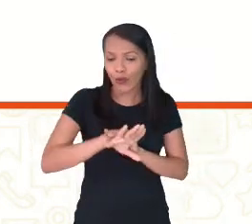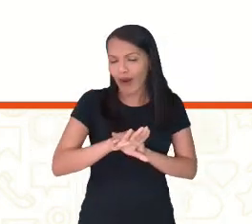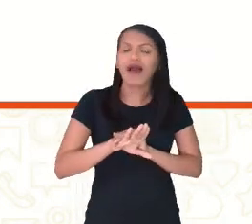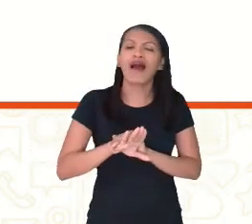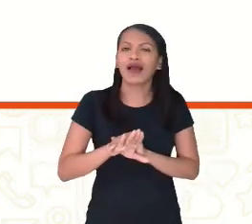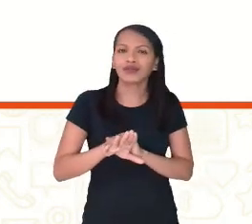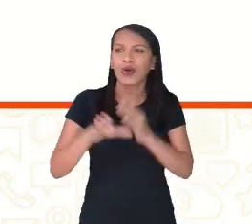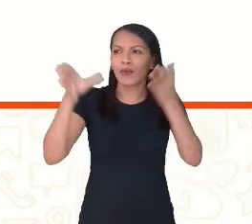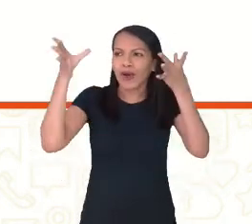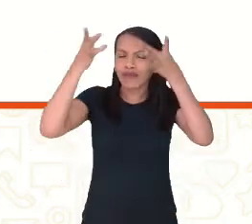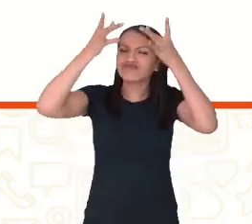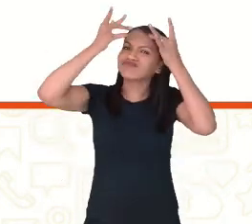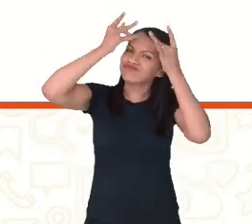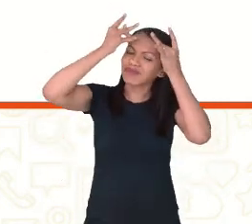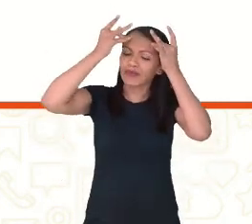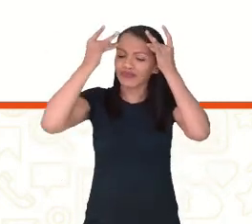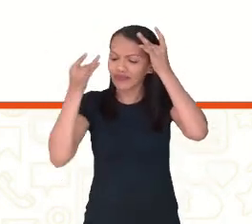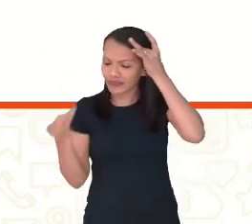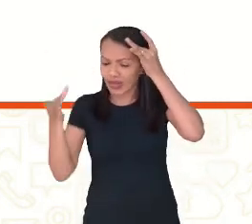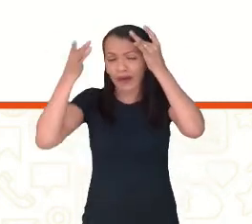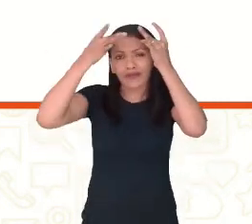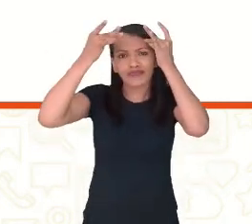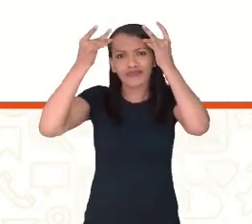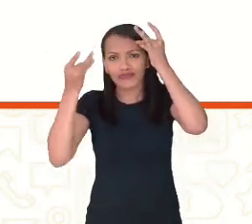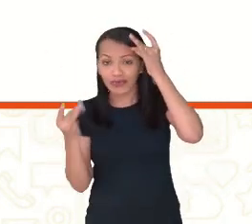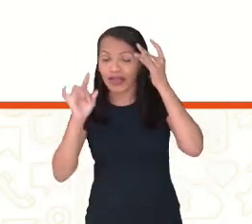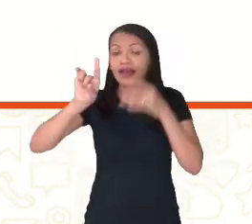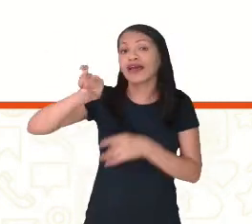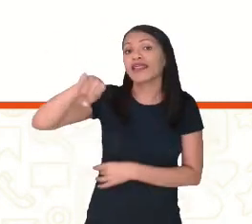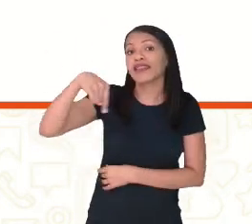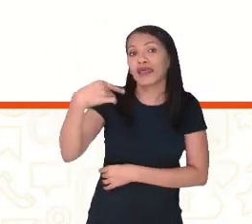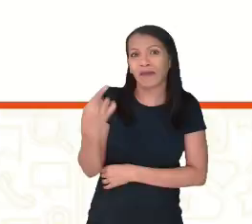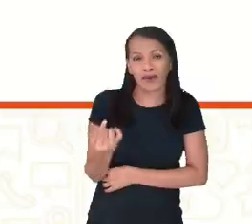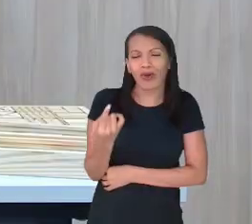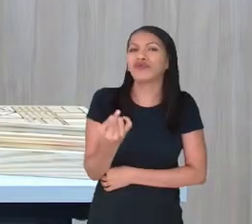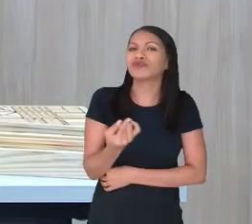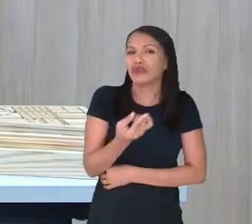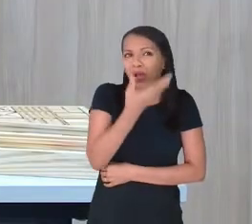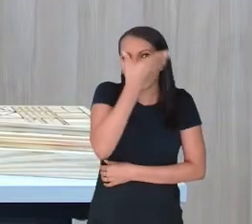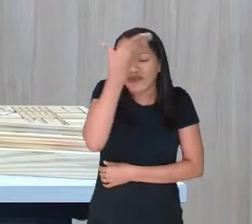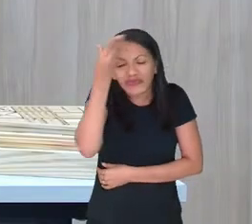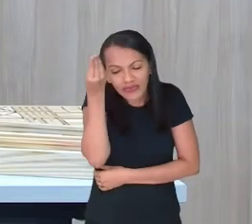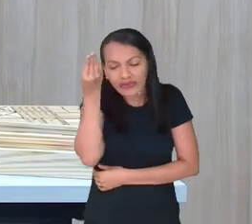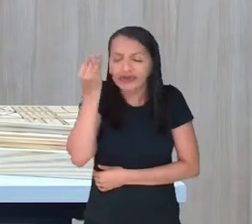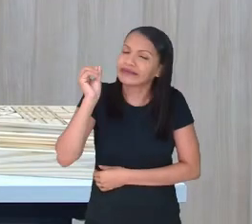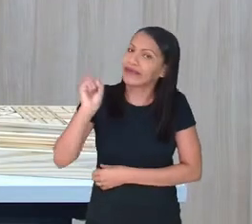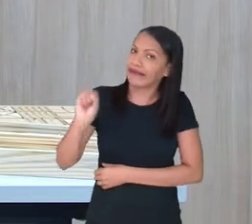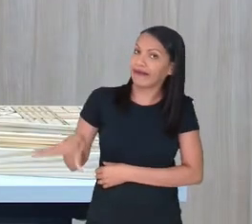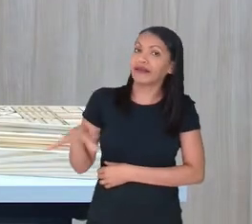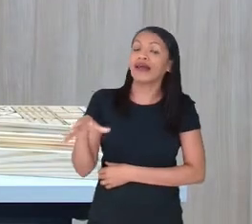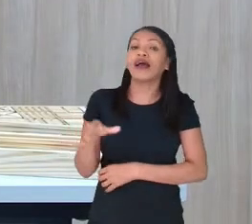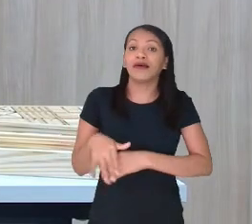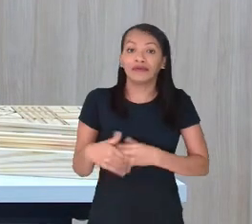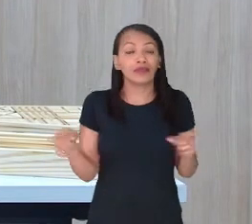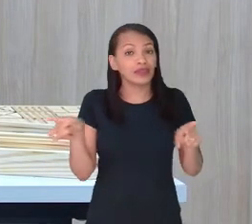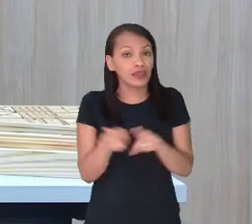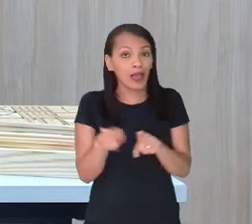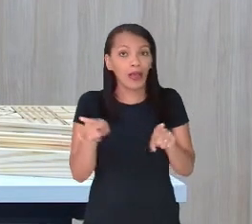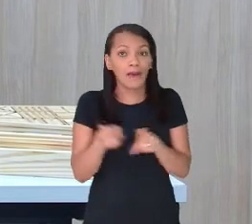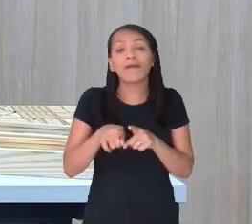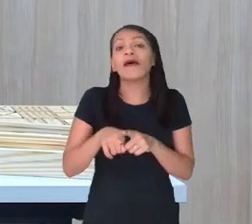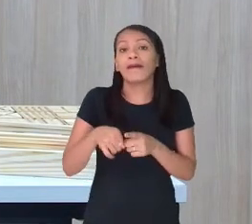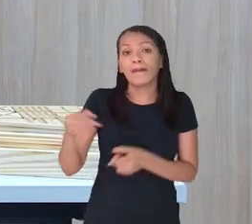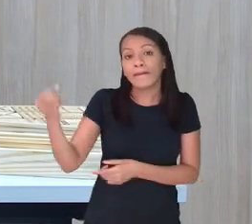ele guarda momentaneamente e depois ele descarta. Falamos da memória a